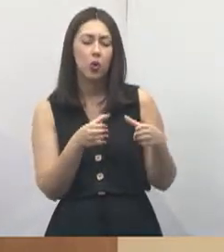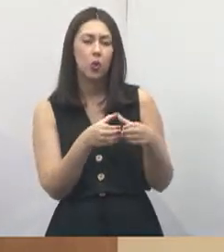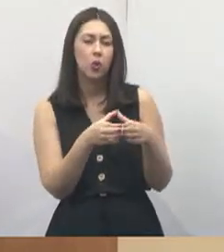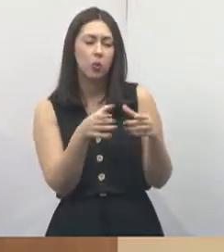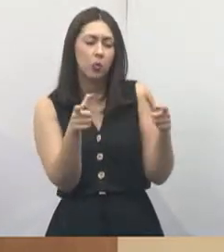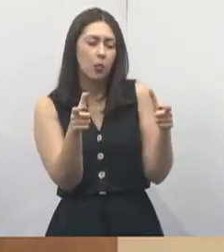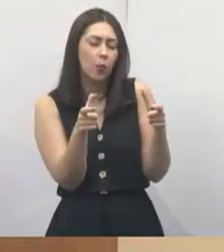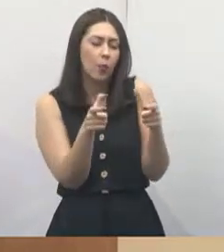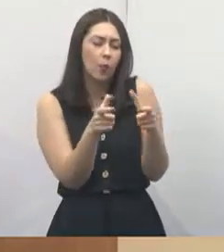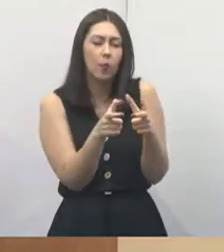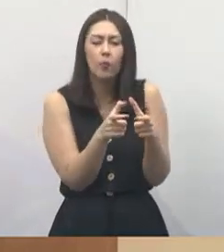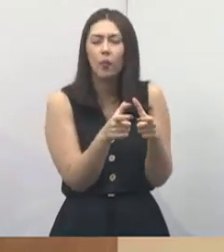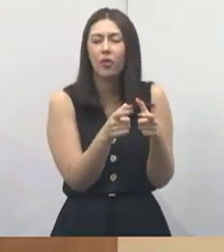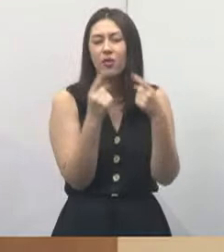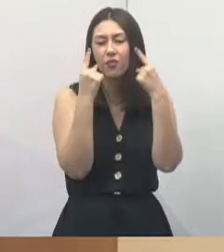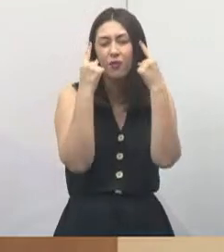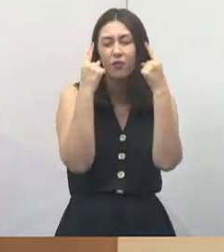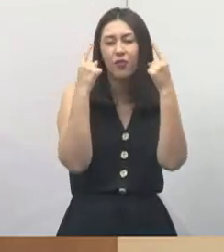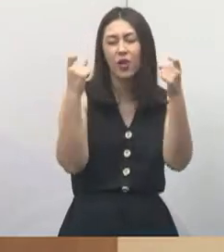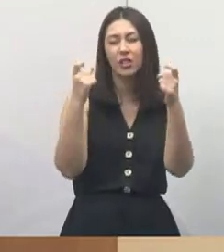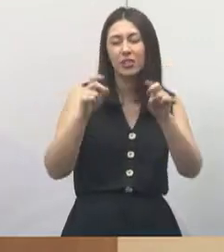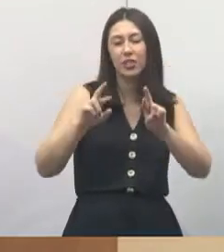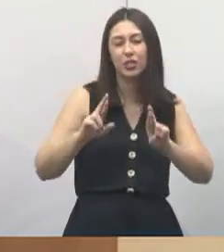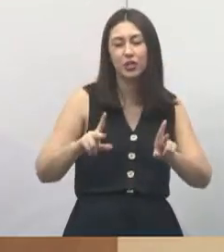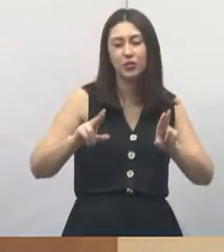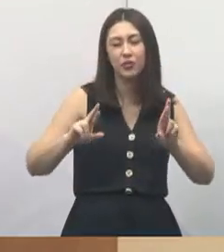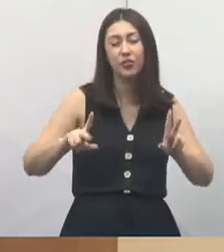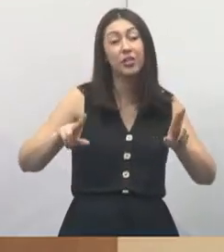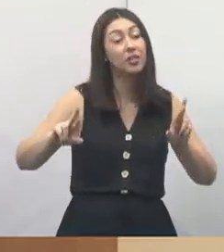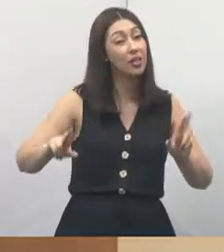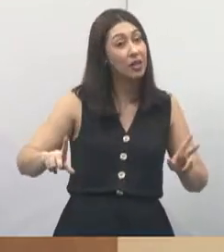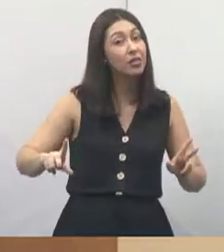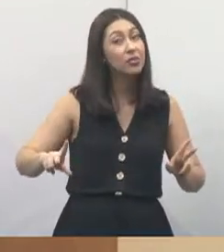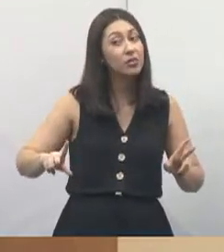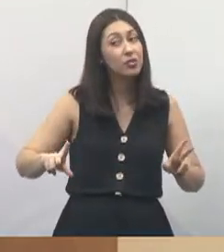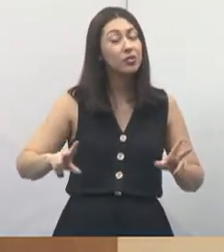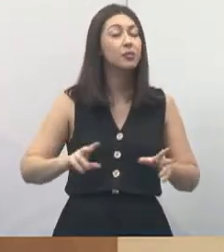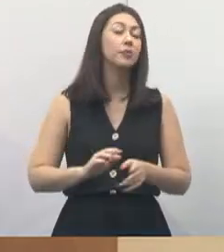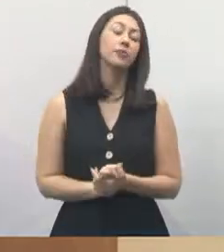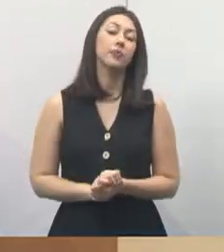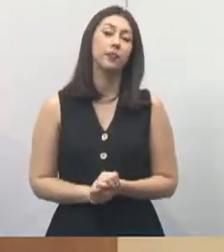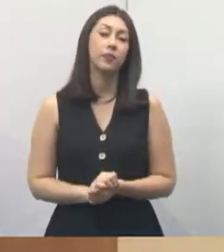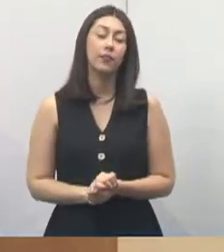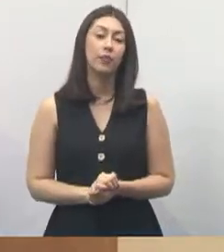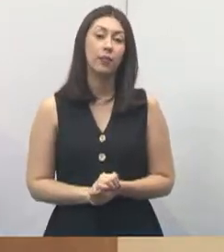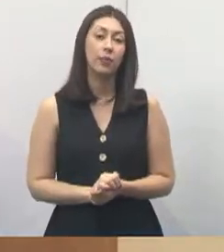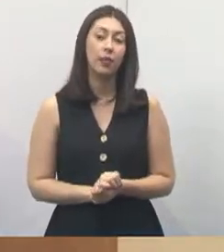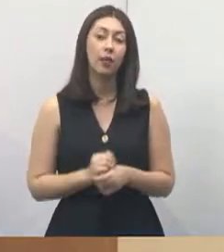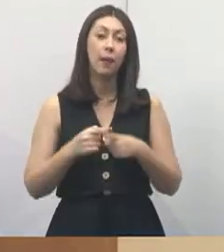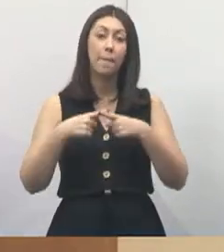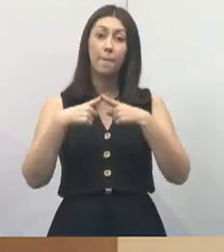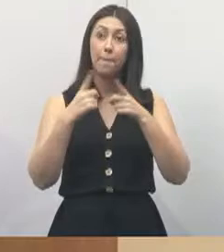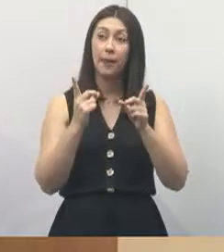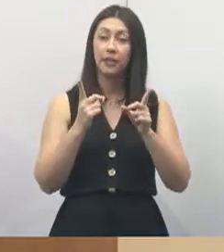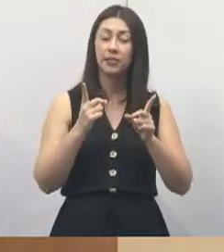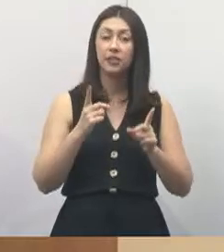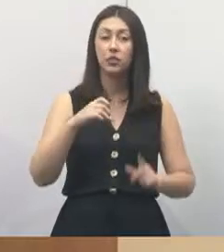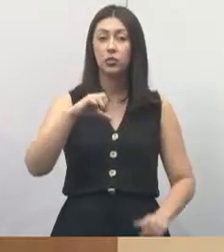violência não ocorre da forma relatada, como relatada pela mulher, é fato que mais